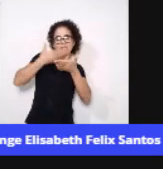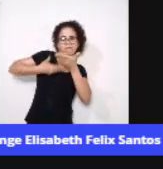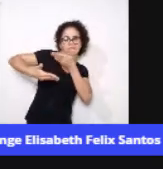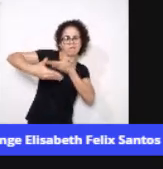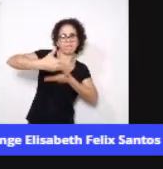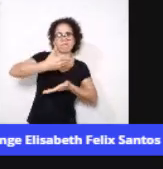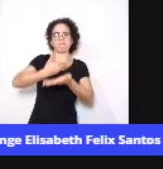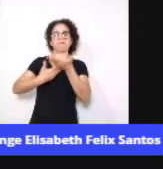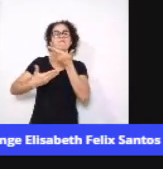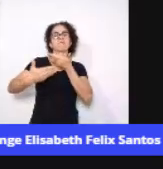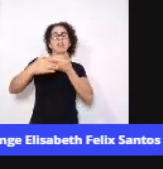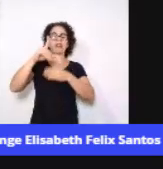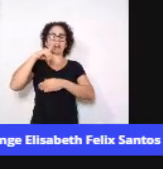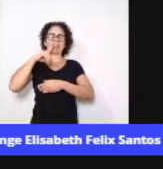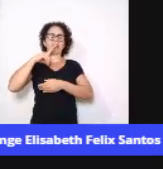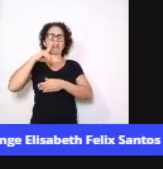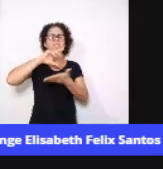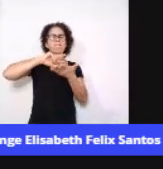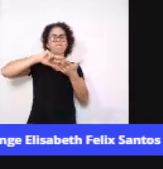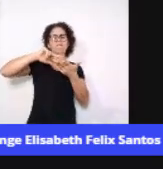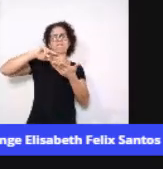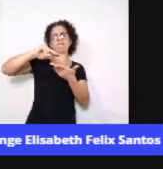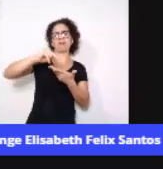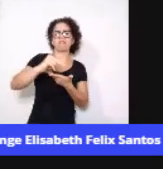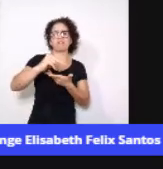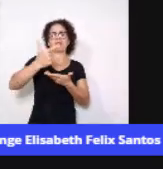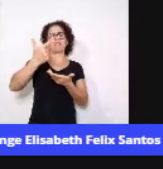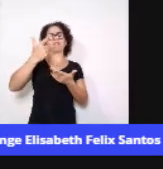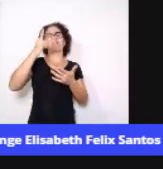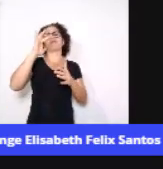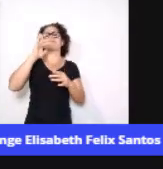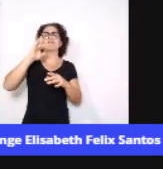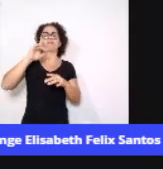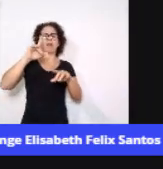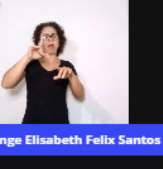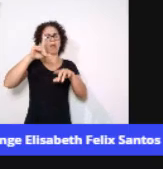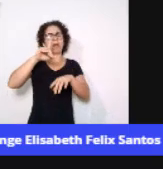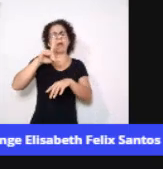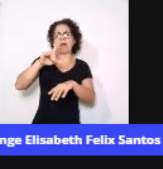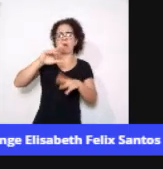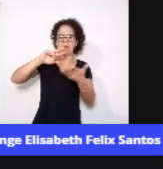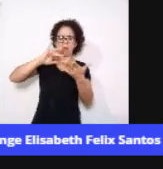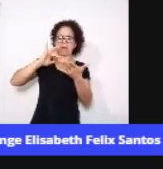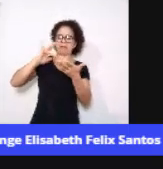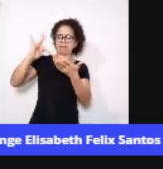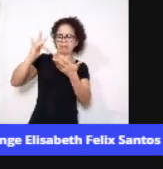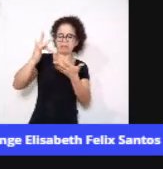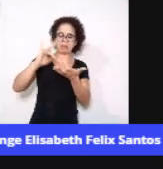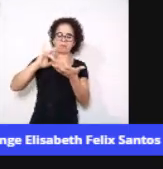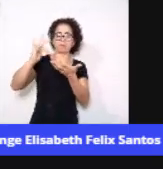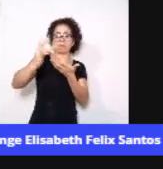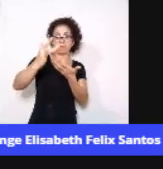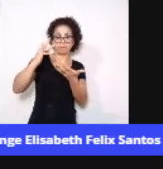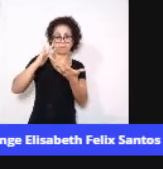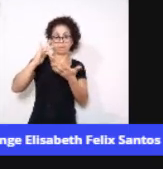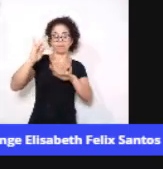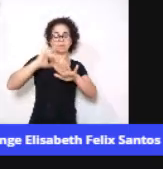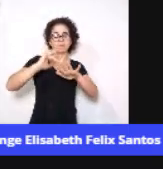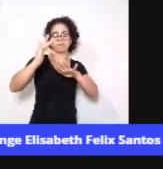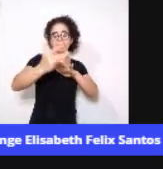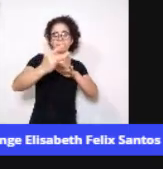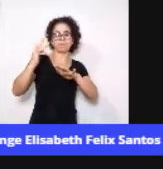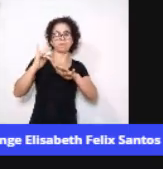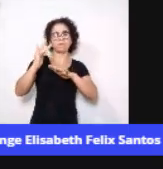vários ambientes virtuais. Nós temos o Moodle, nós temos o Teleduc, EproInfo,